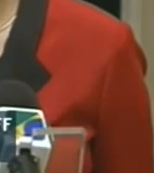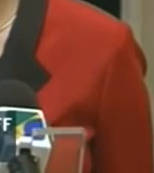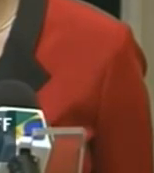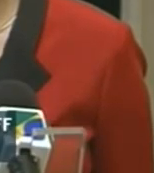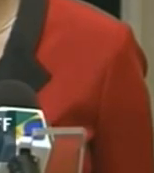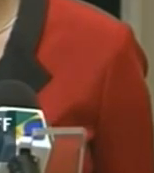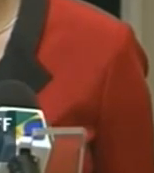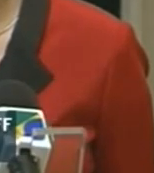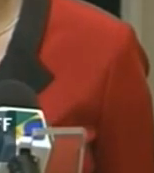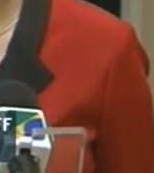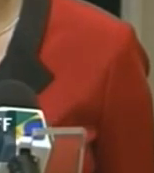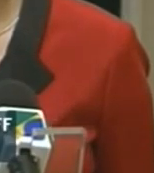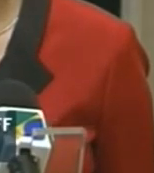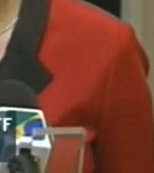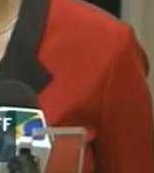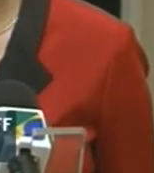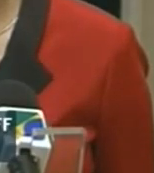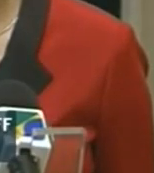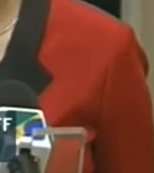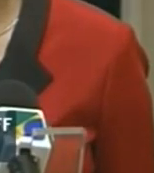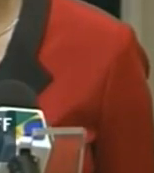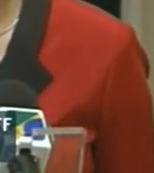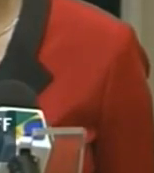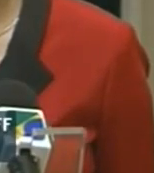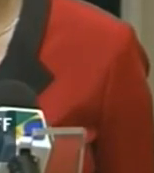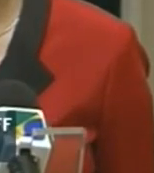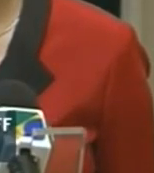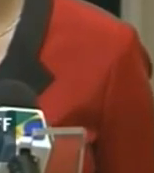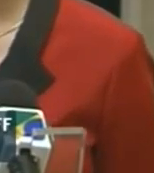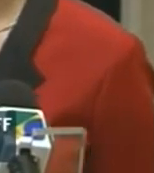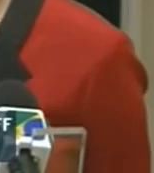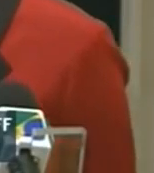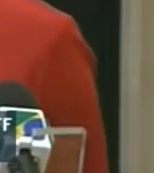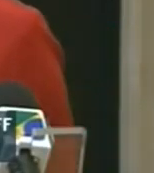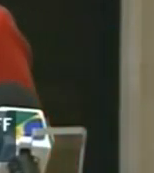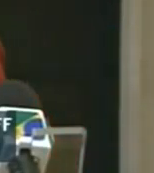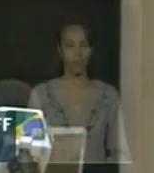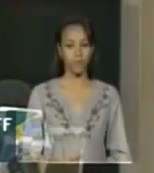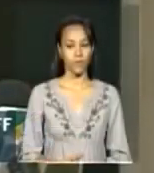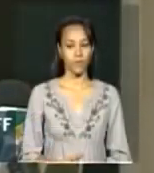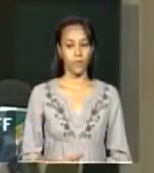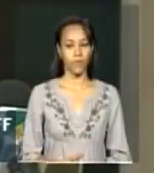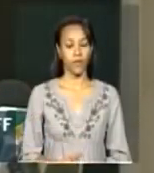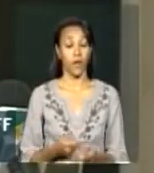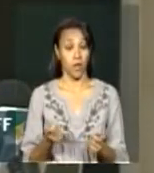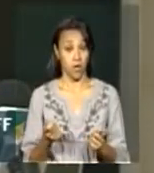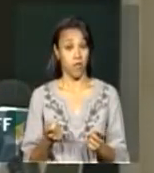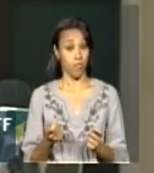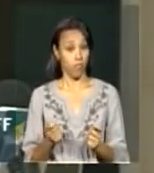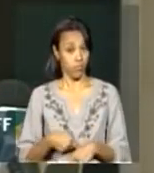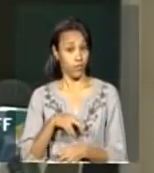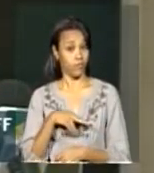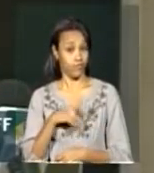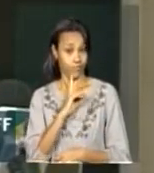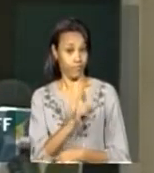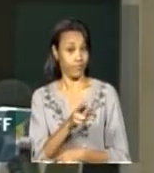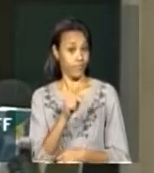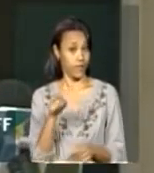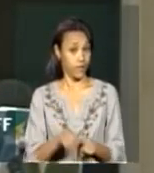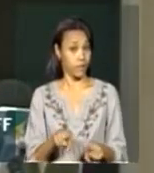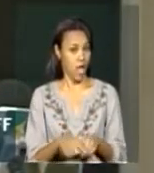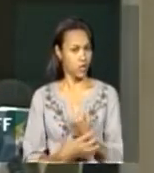Pública, Ministério da Justiça. Já foi batido o martelo. Qual qual dos 2007 que vai fazer? Não, eu posso te dizer uma uma coisa e garanti-la